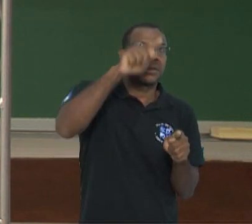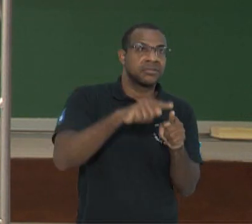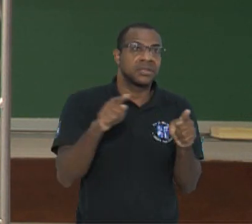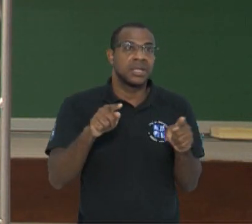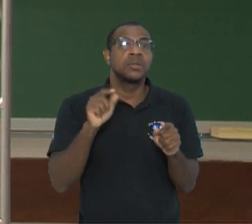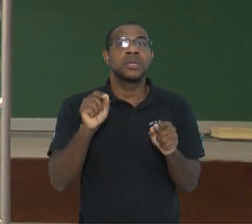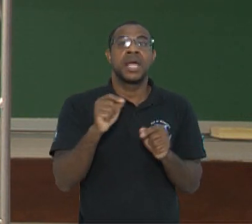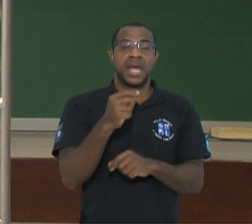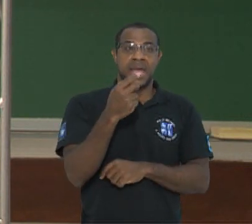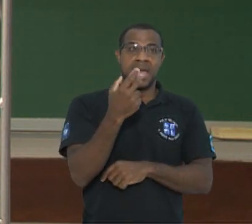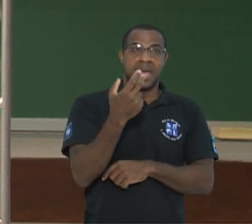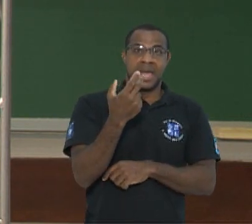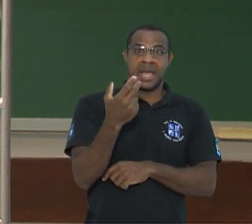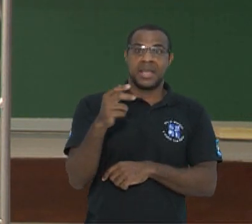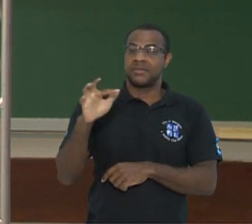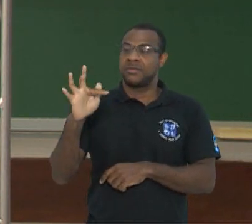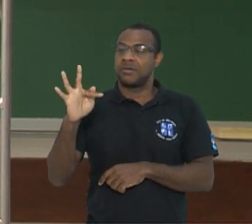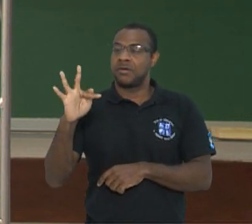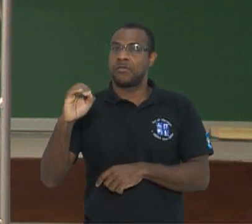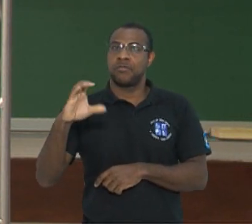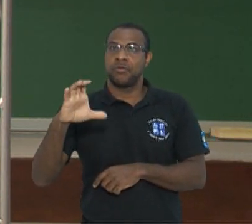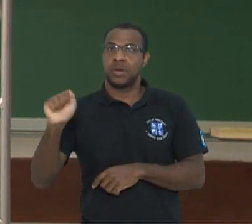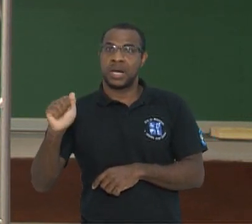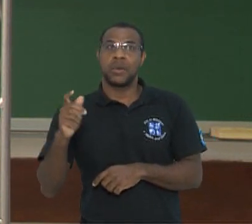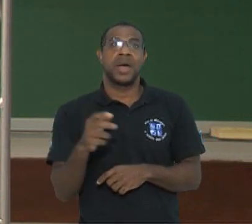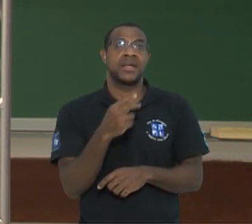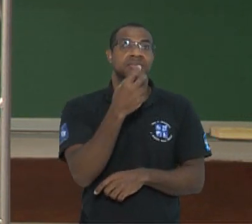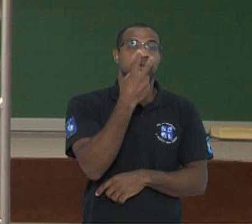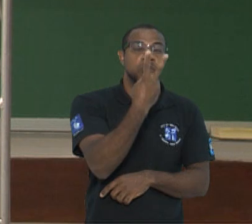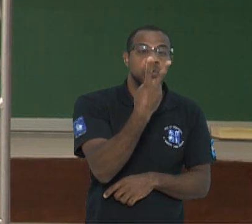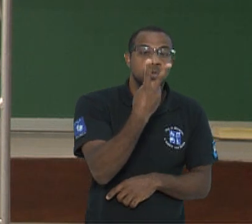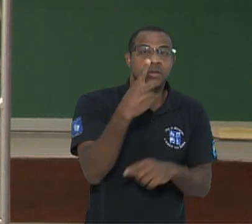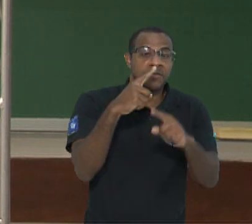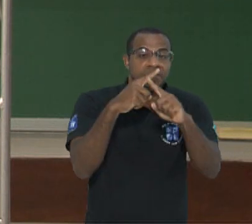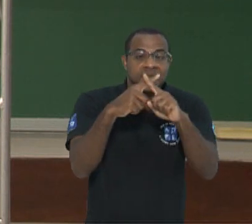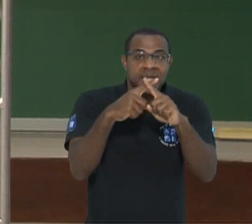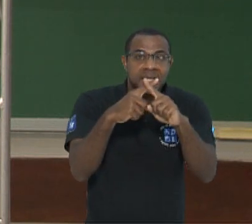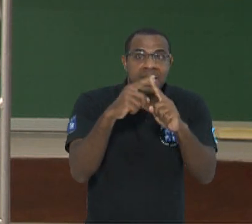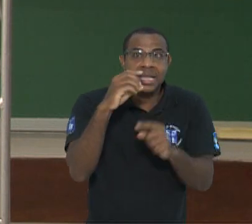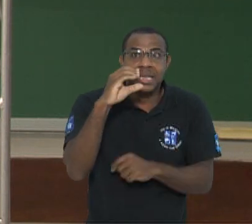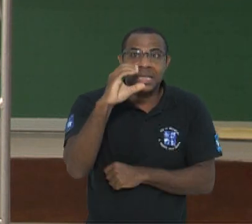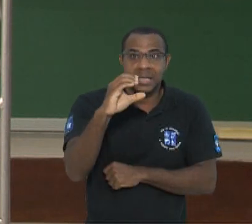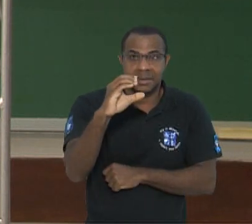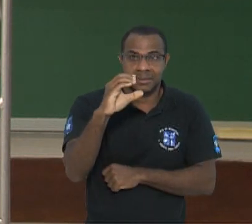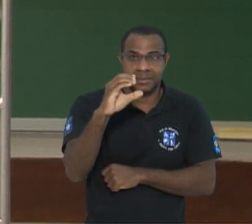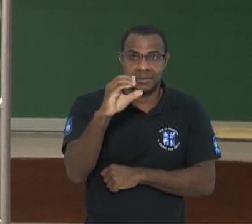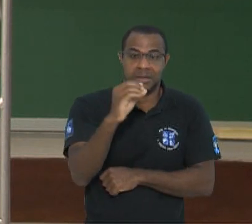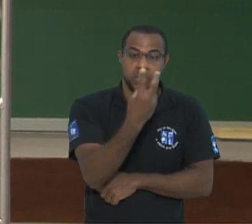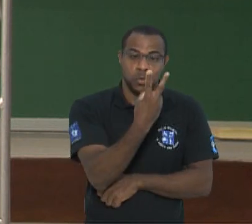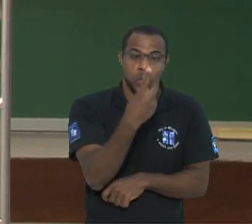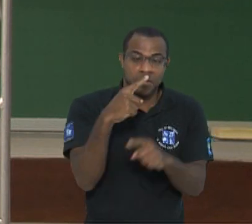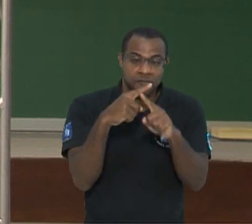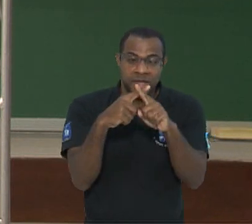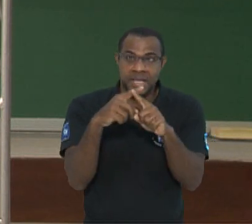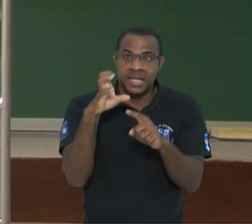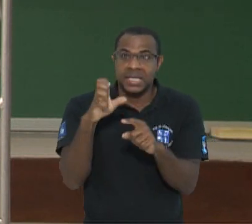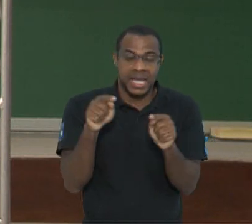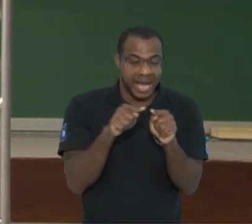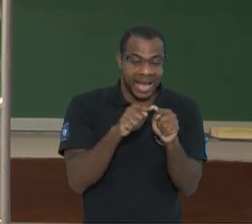C, ok? Então, reveja tudo que a gente já fez até agora e resolva o